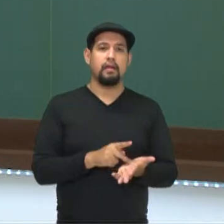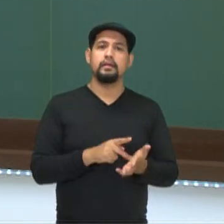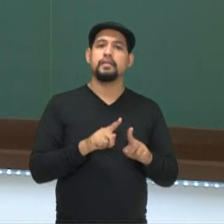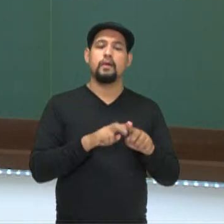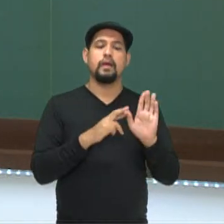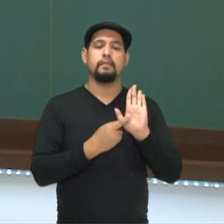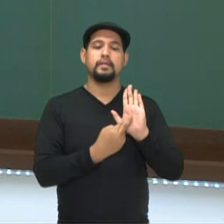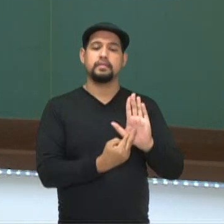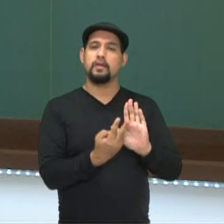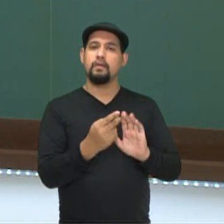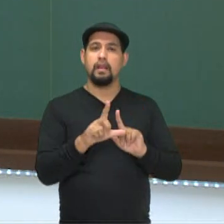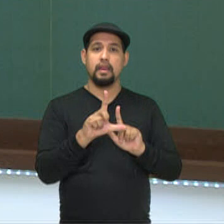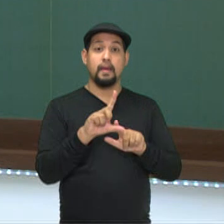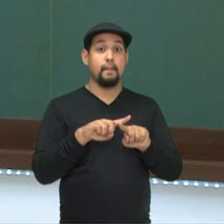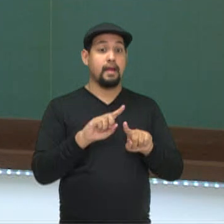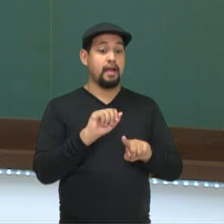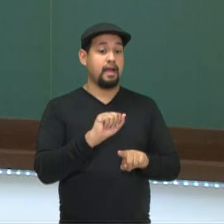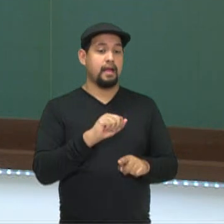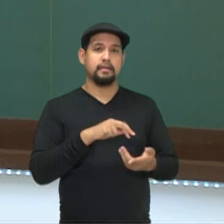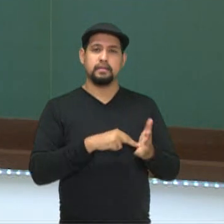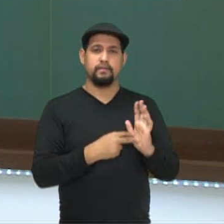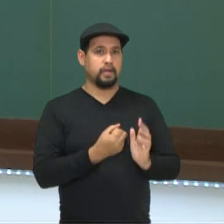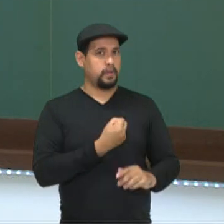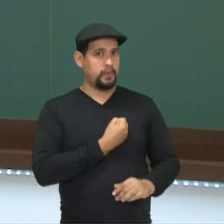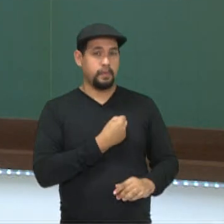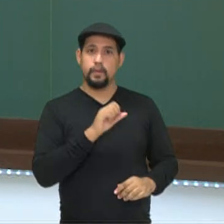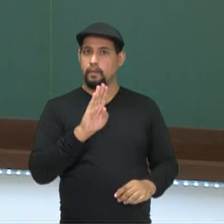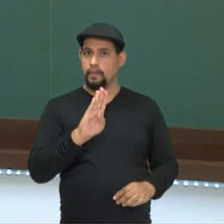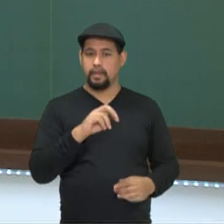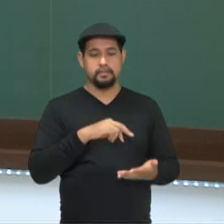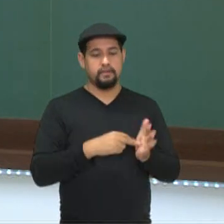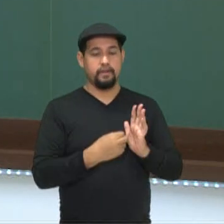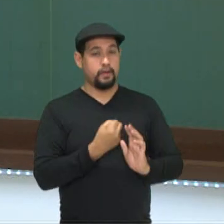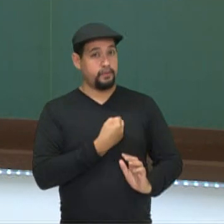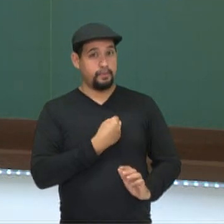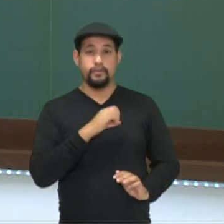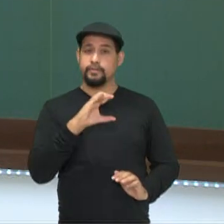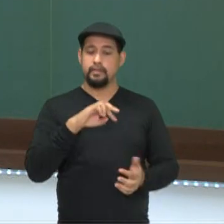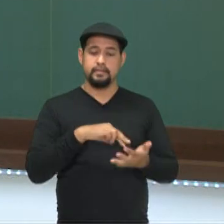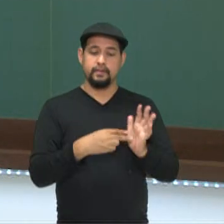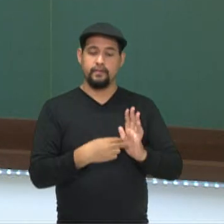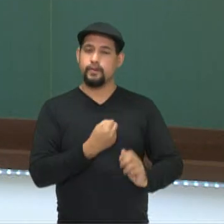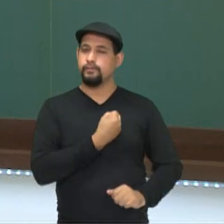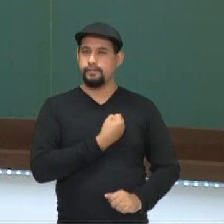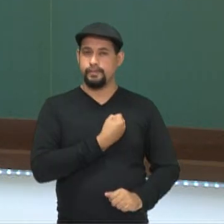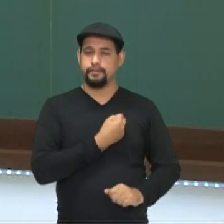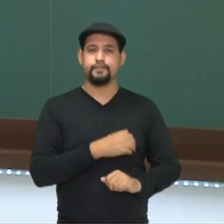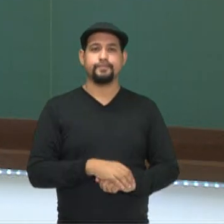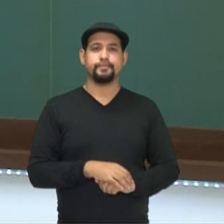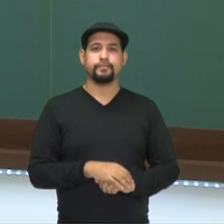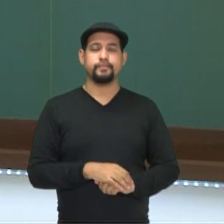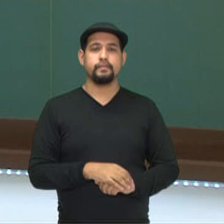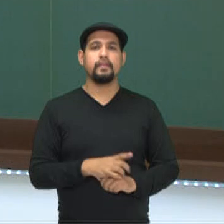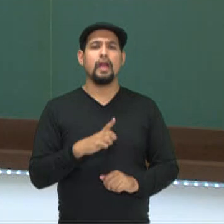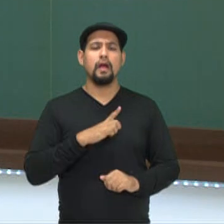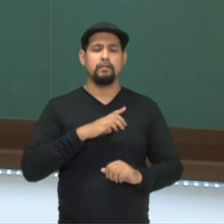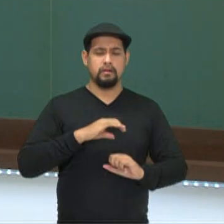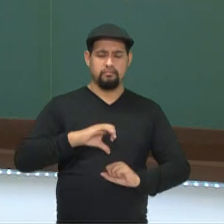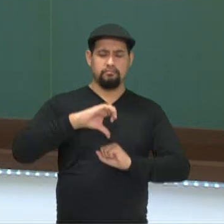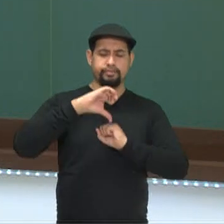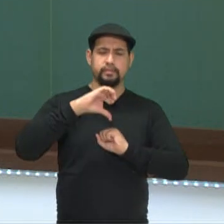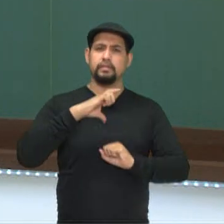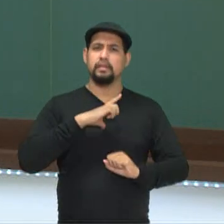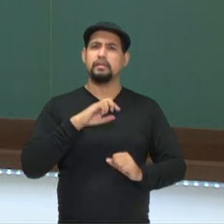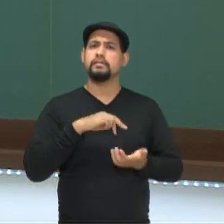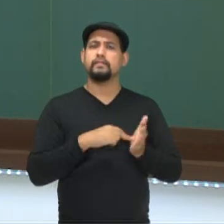representados como letras, mas o A vai ser um número, o B vai ser um número e o C vai ser um número. A única incógnita que eu tenho